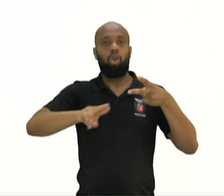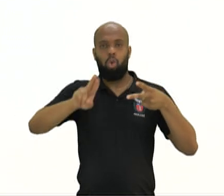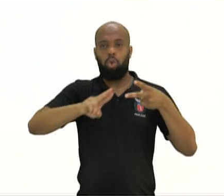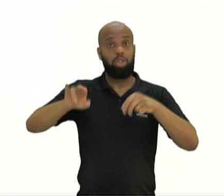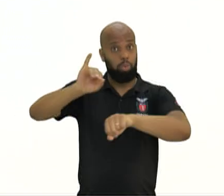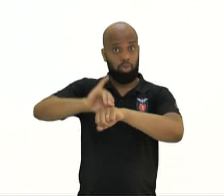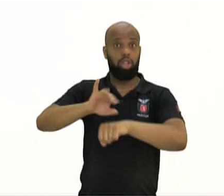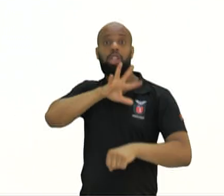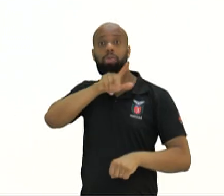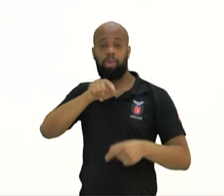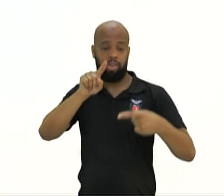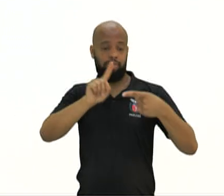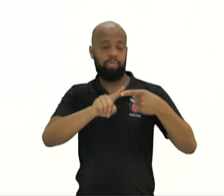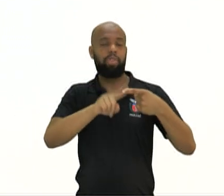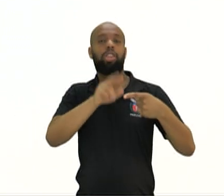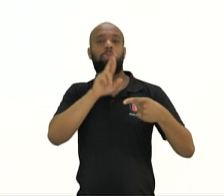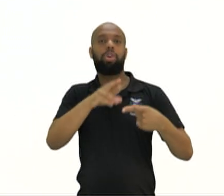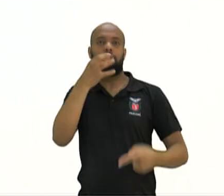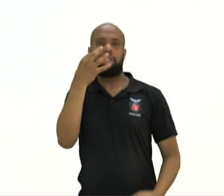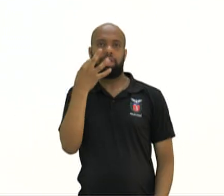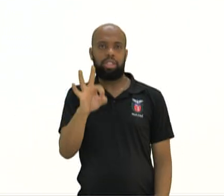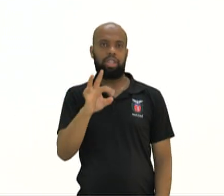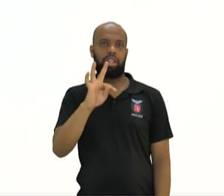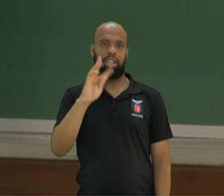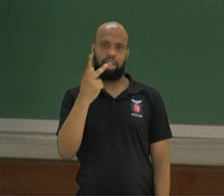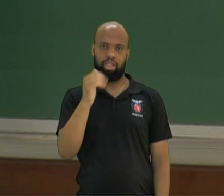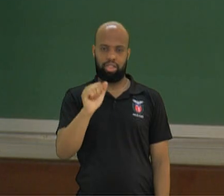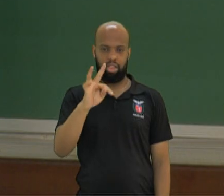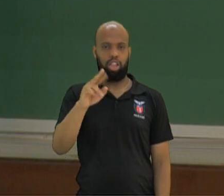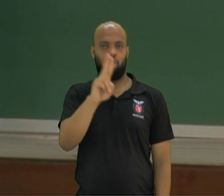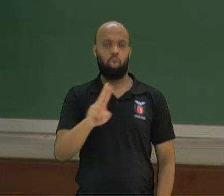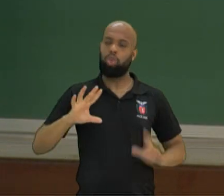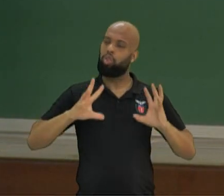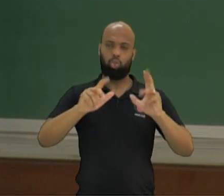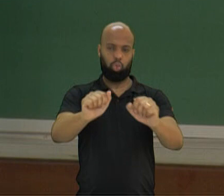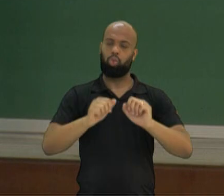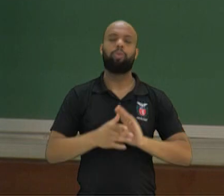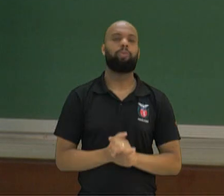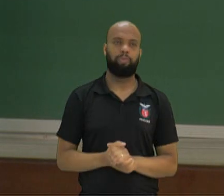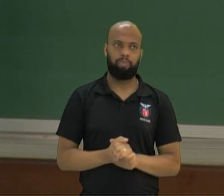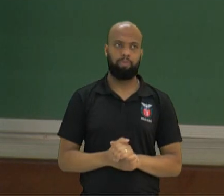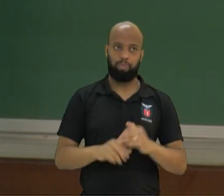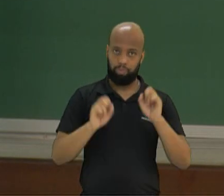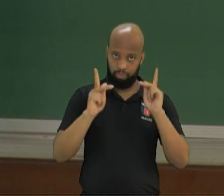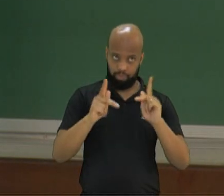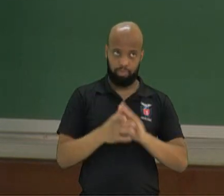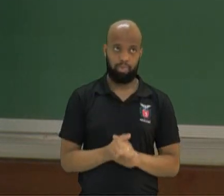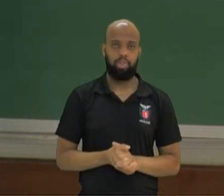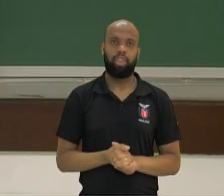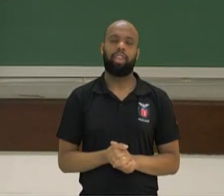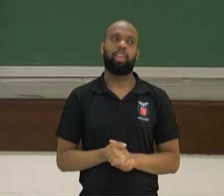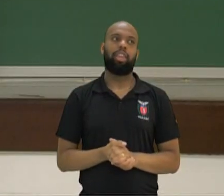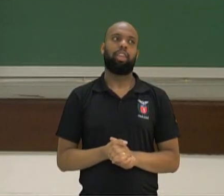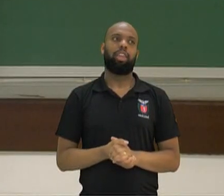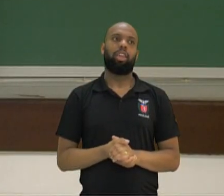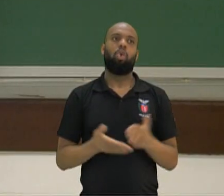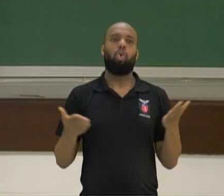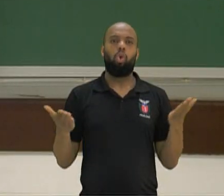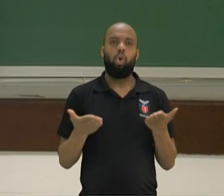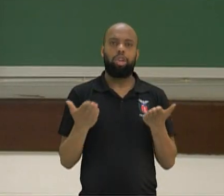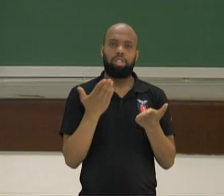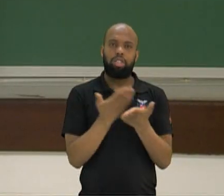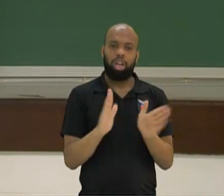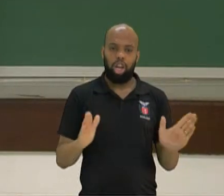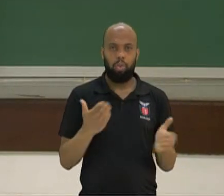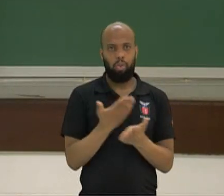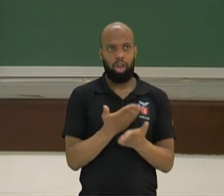objetos e animais. Resposta certa é o that, que é utilizado para tudo. Beleza? Então, galera, eu vou parando por aqui,